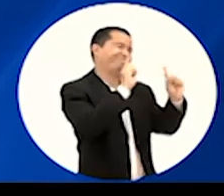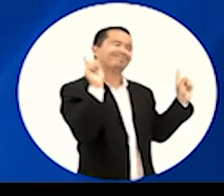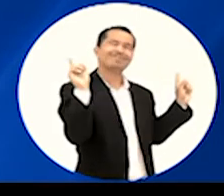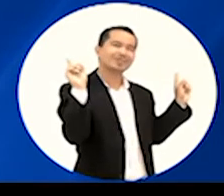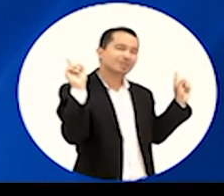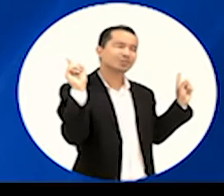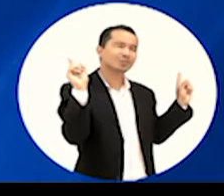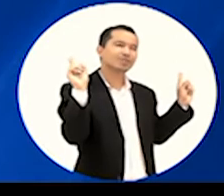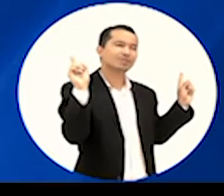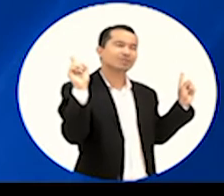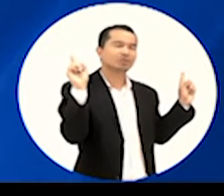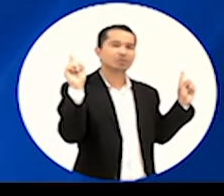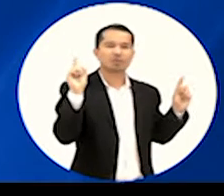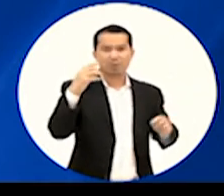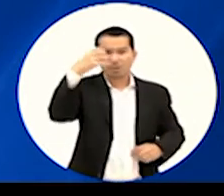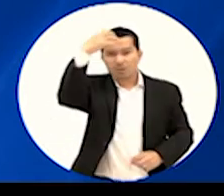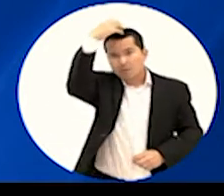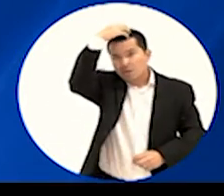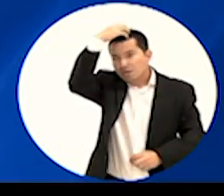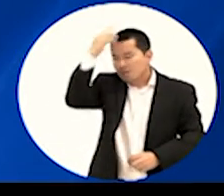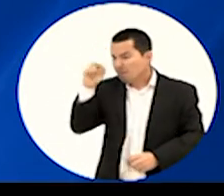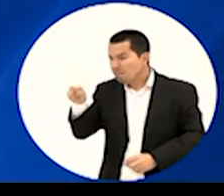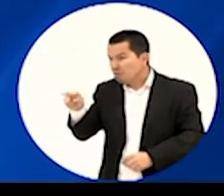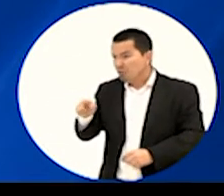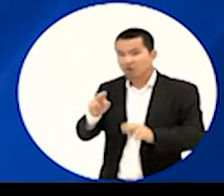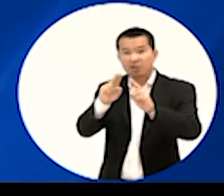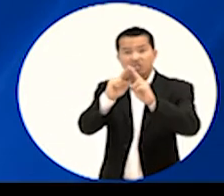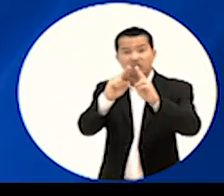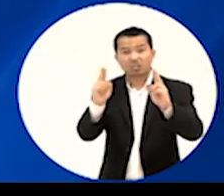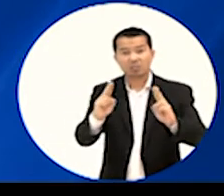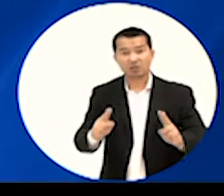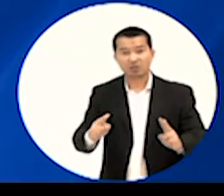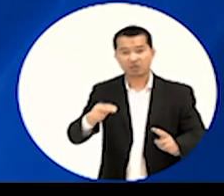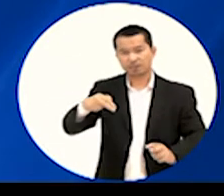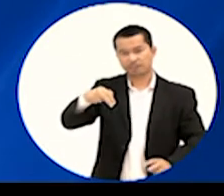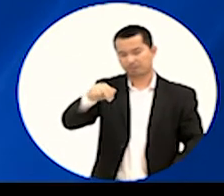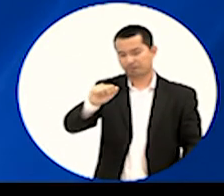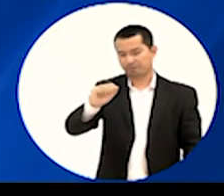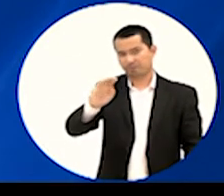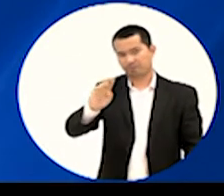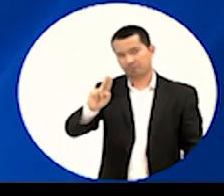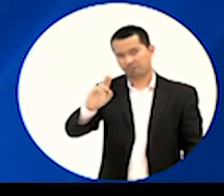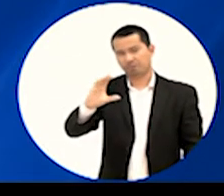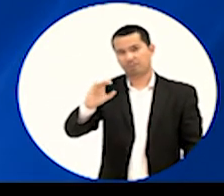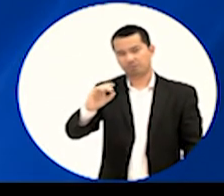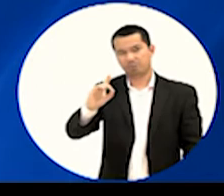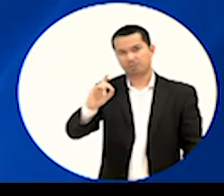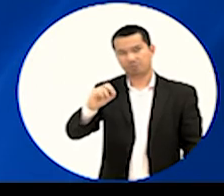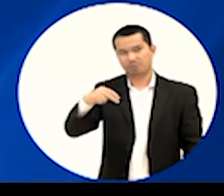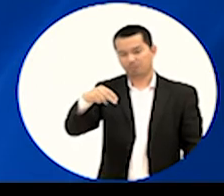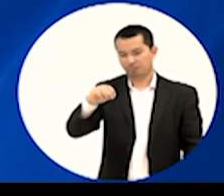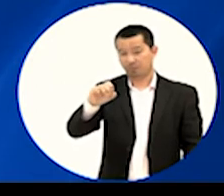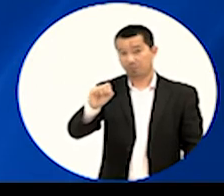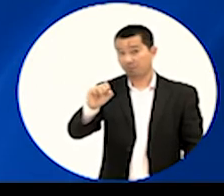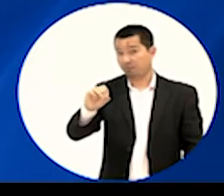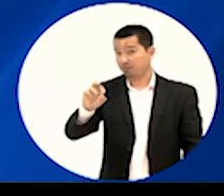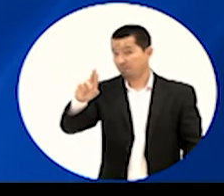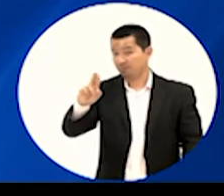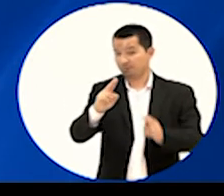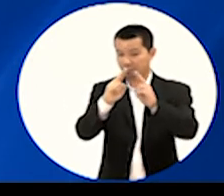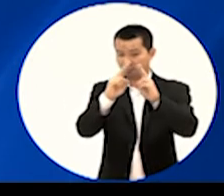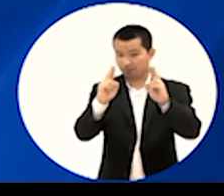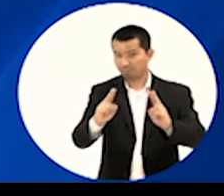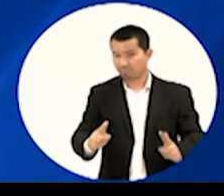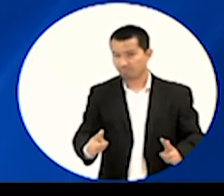ouro que o Senhor mandou fazer. Ao ouvir isso, Nabucodonosor ficou furioso com os 3 jovens,